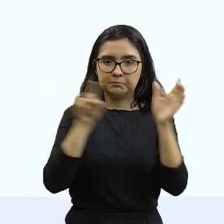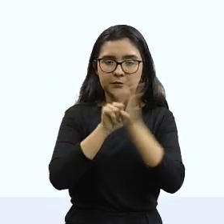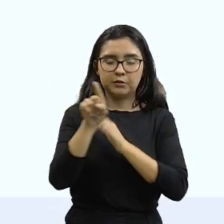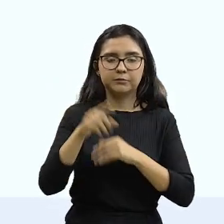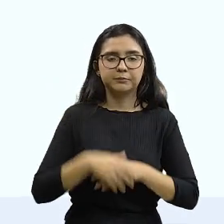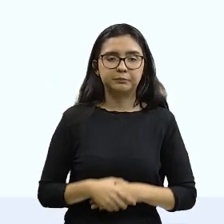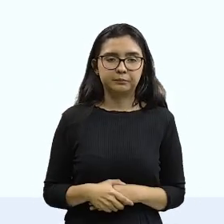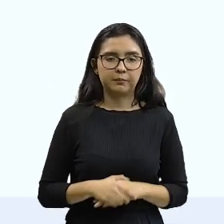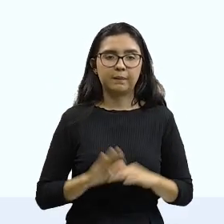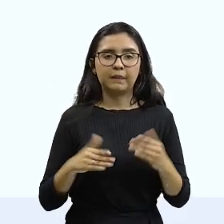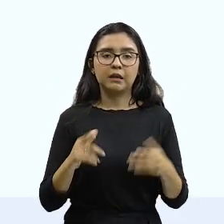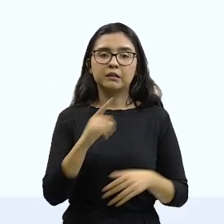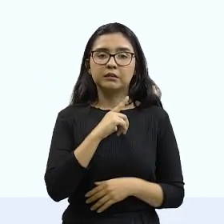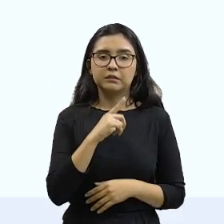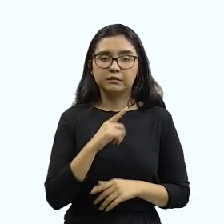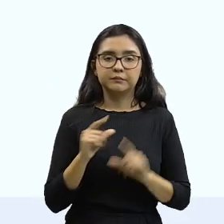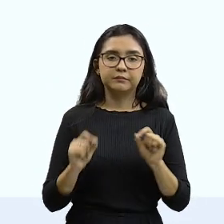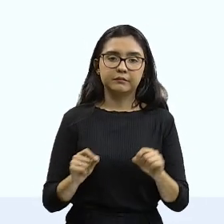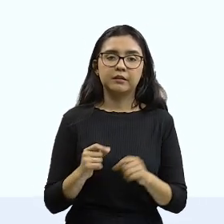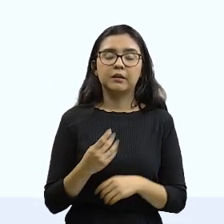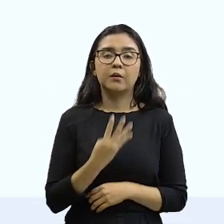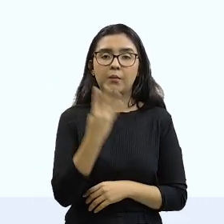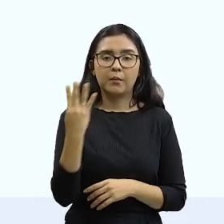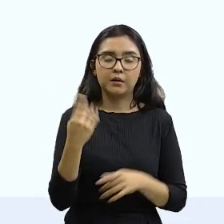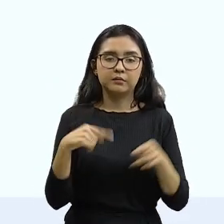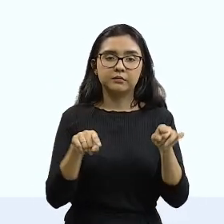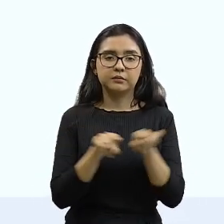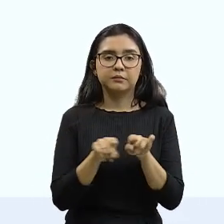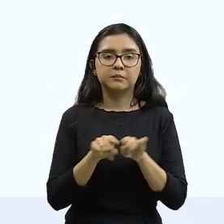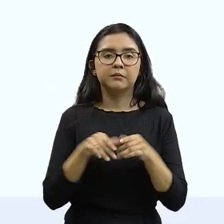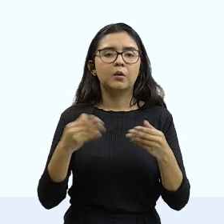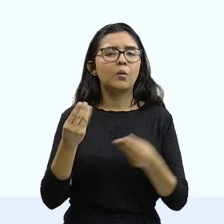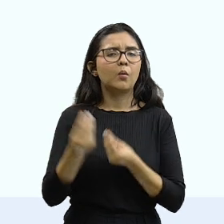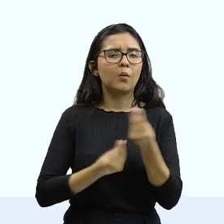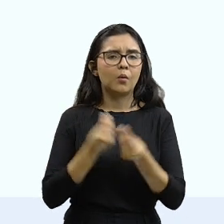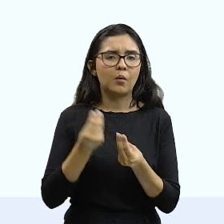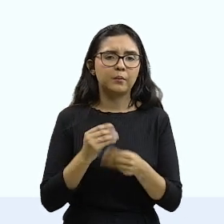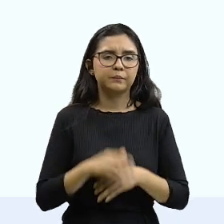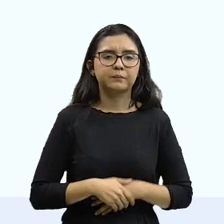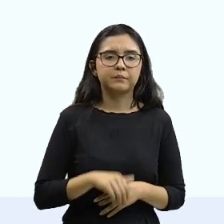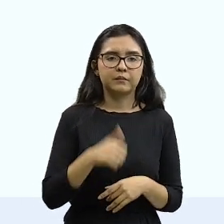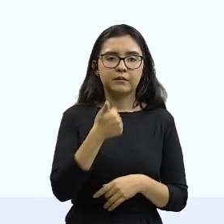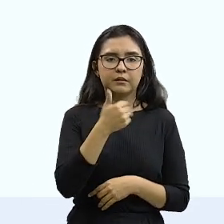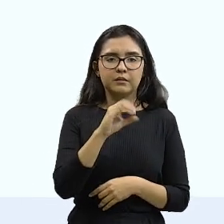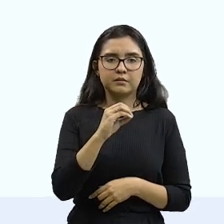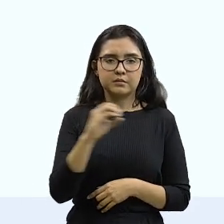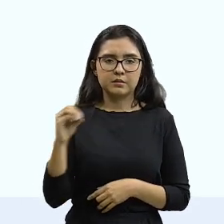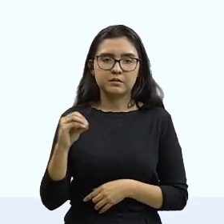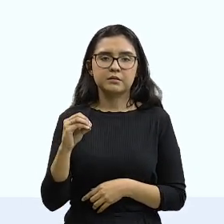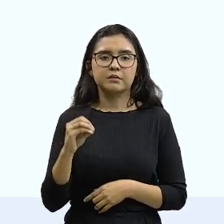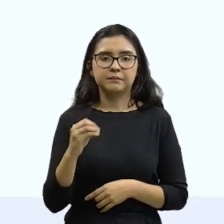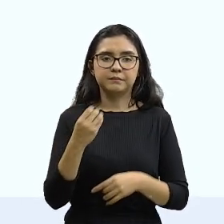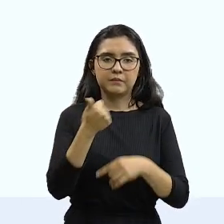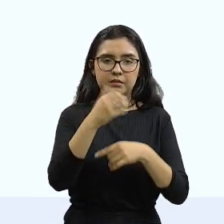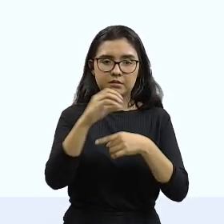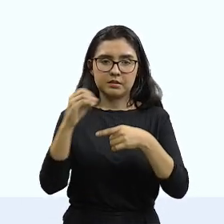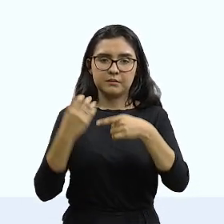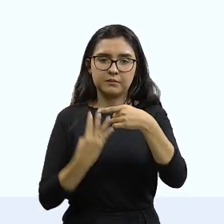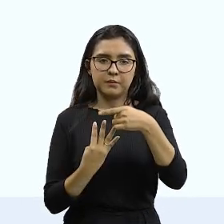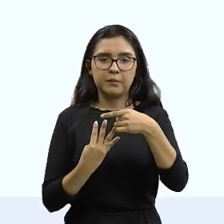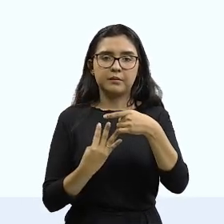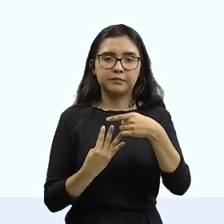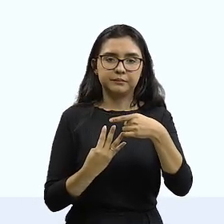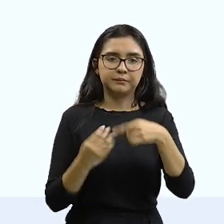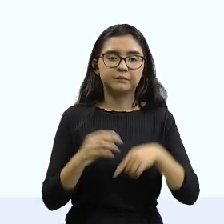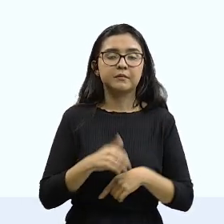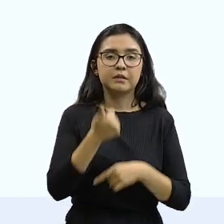tenho 4 em paralelo, então vai ficar 100, 4 em paralelo, são iguais, 100